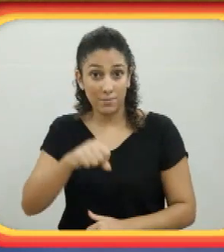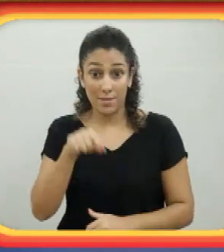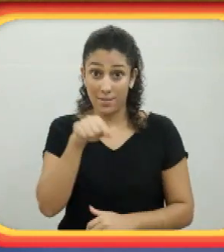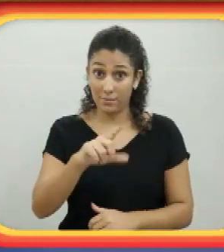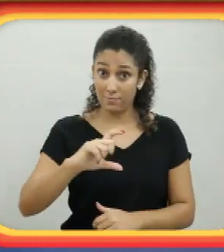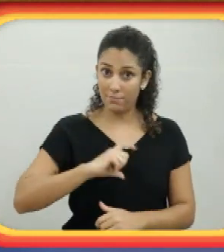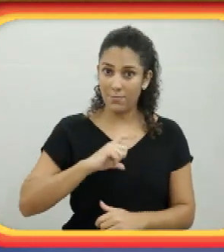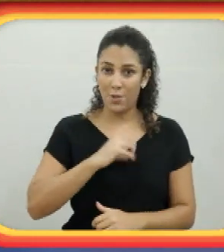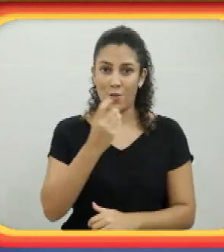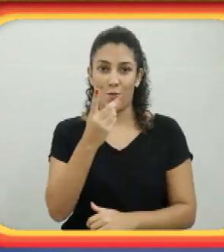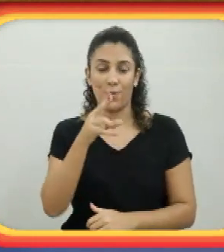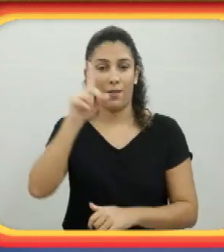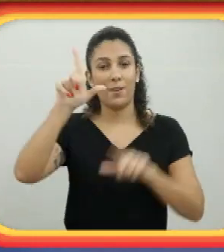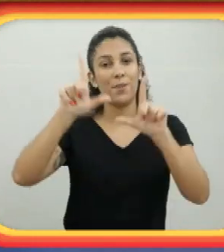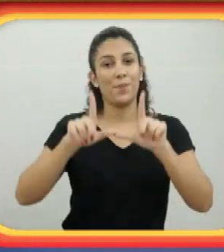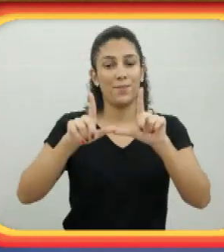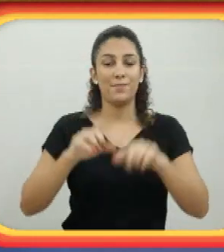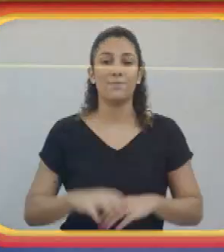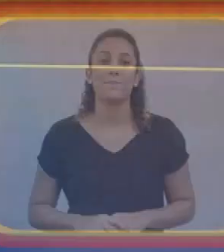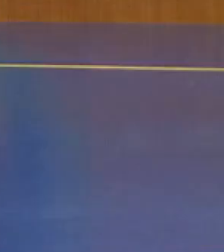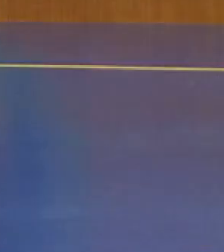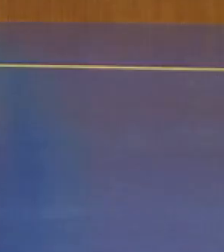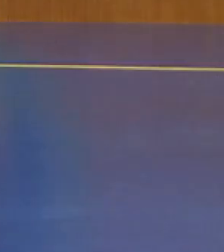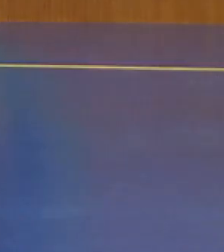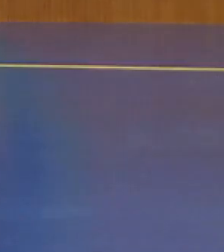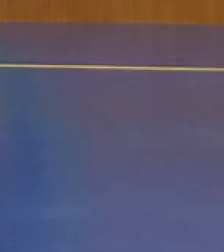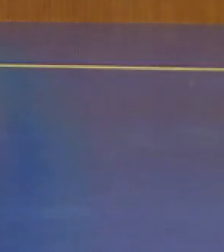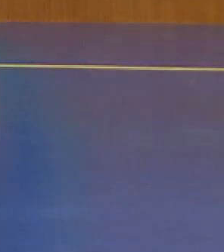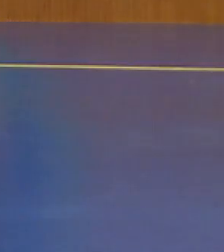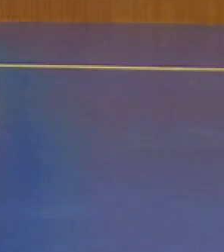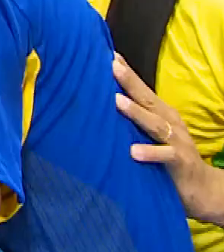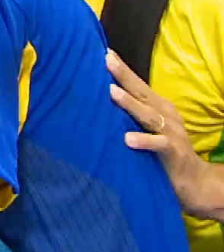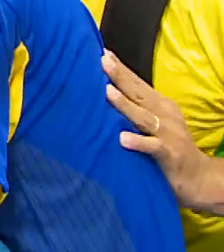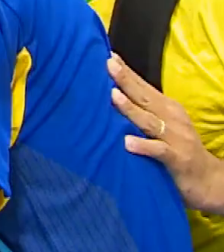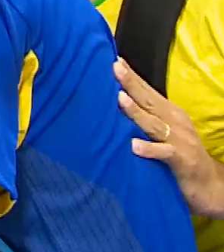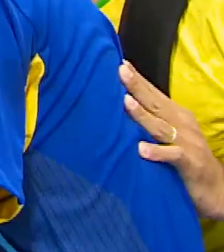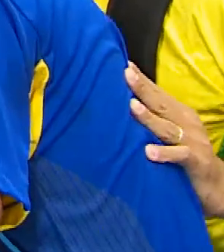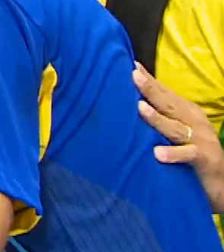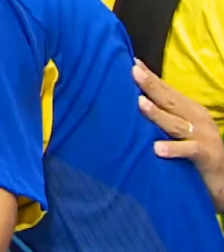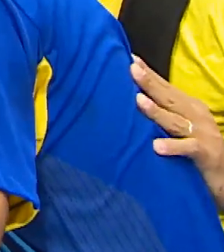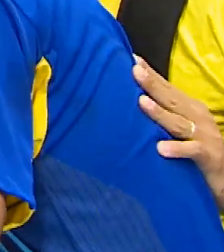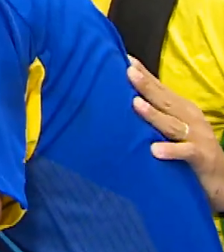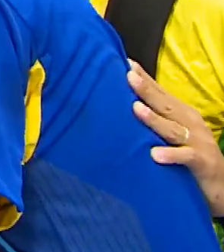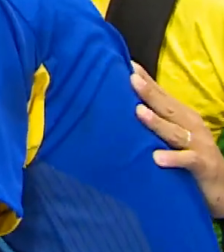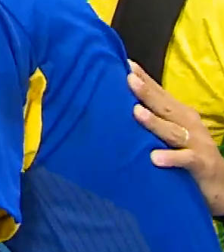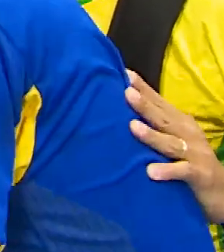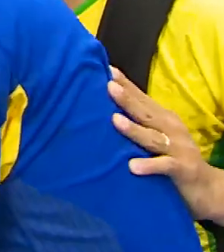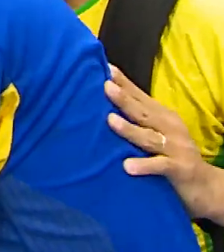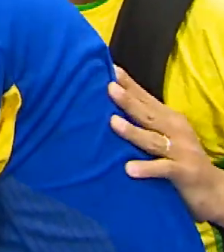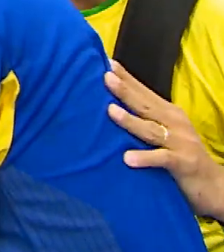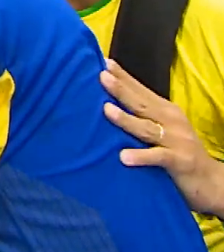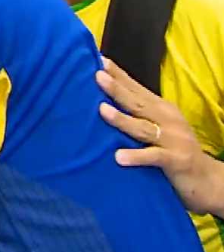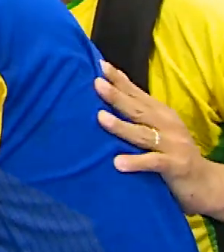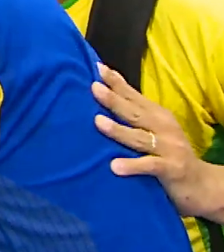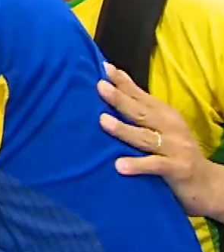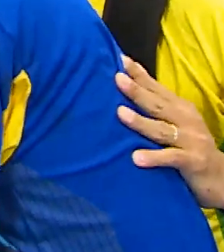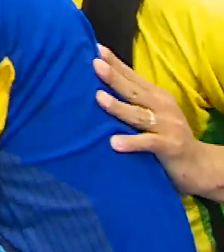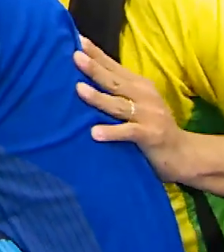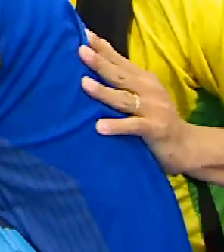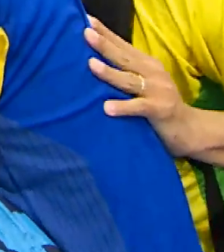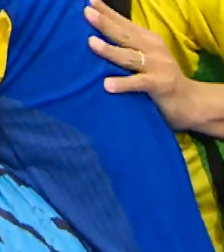treinamento, sim, a união é muito importante, então nós vamos conseguir sim essa medalha de ouro em Tóquio. Em